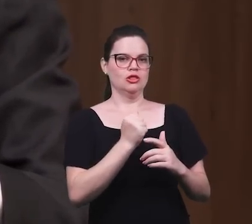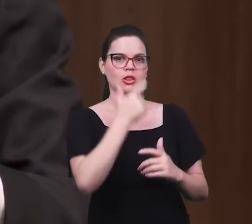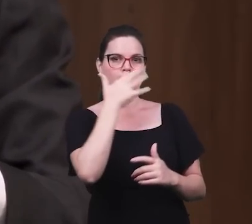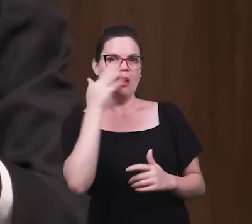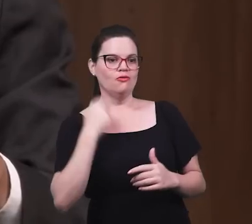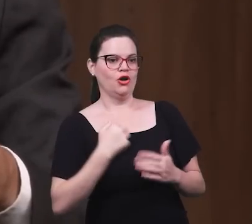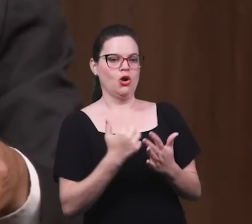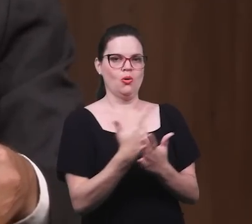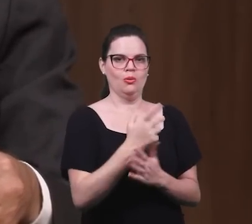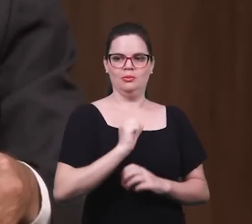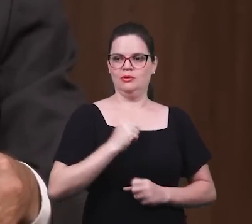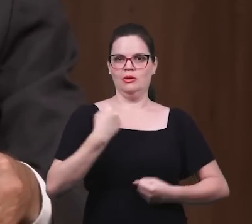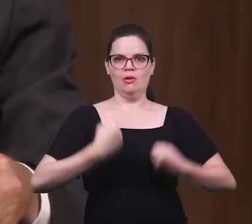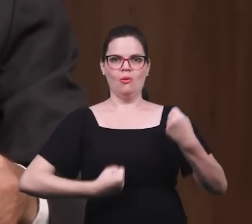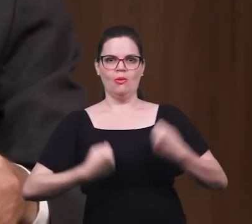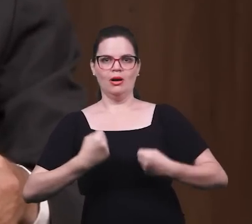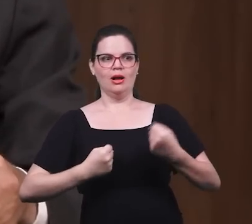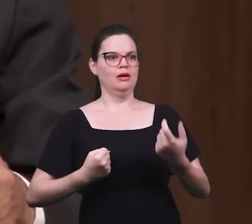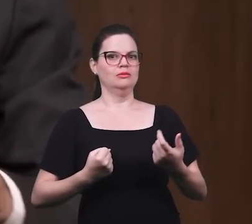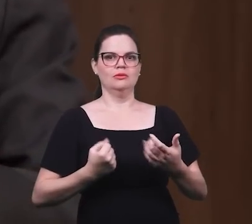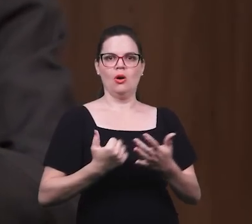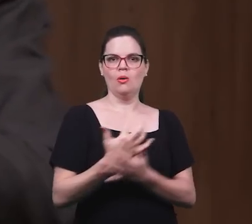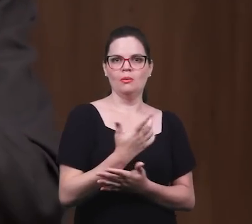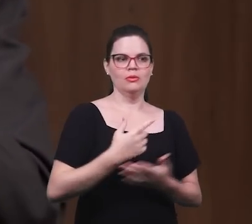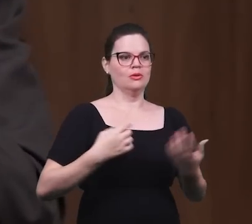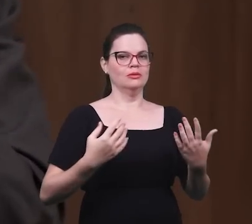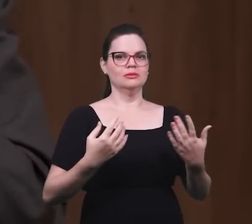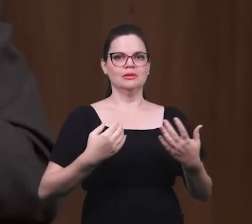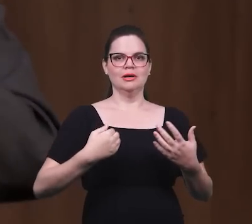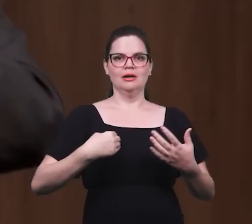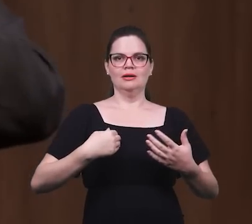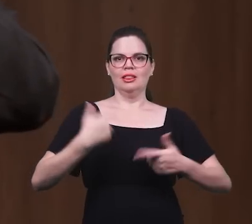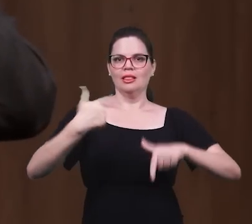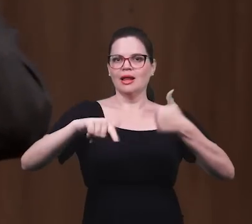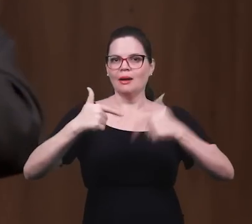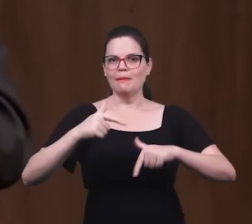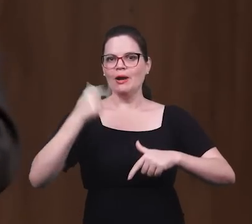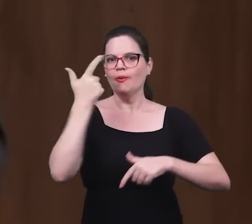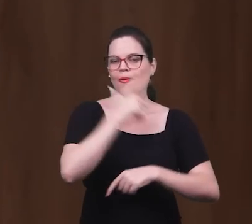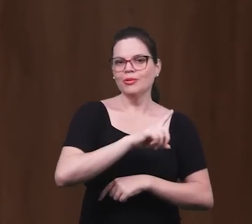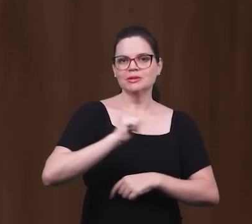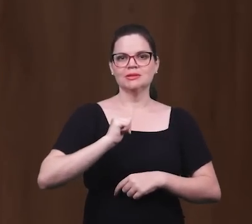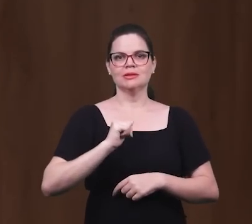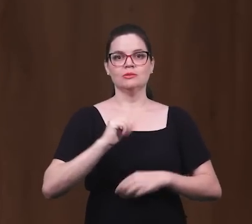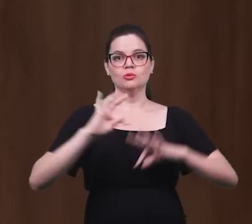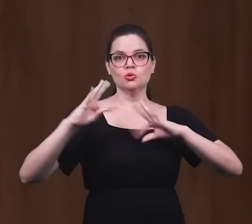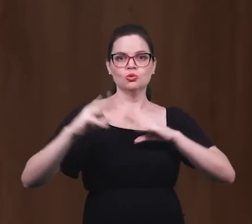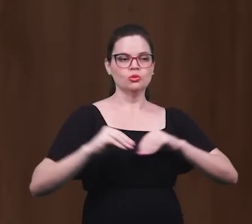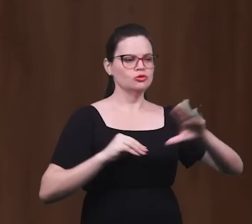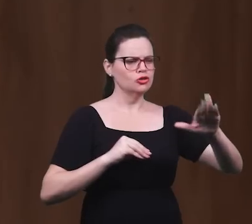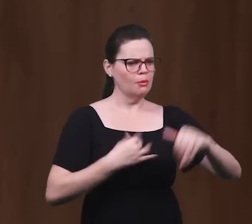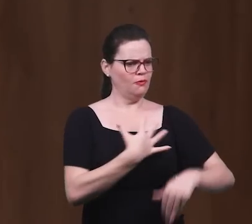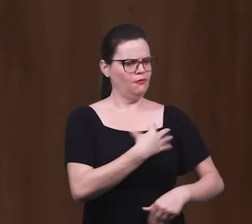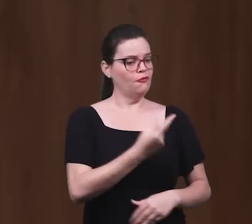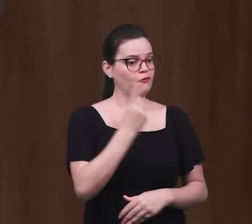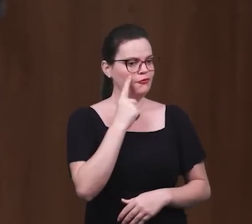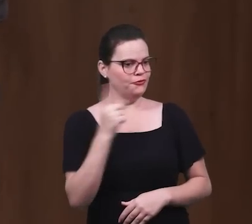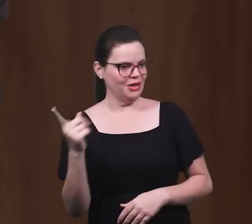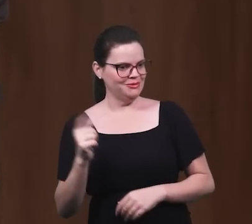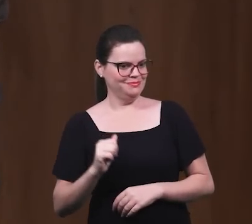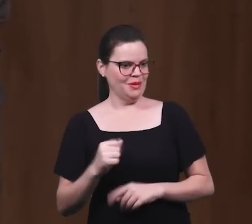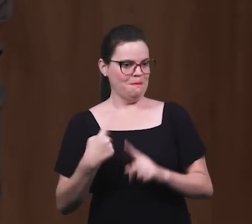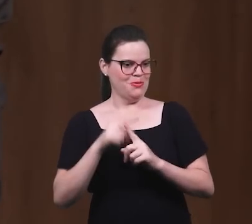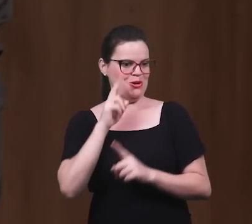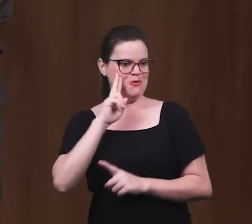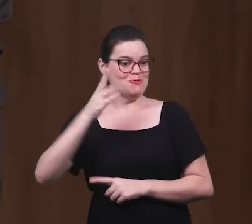aqui foi uma promessa que o Senhor fez. Né? Você está lendo um jornal, tem um acontecimento na escola. Olha, meu filho, isso aqui é uma profecia bíblica